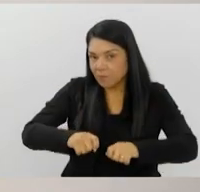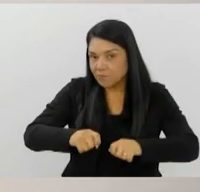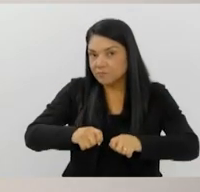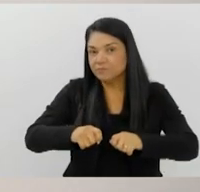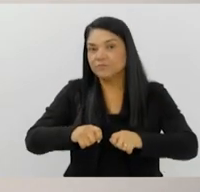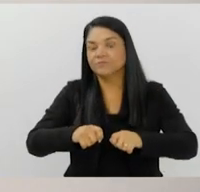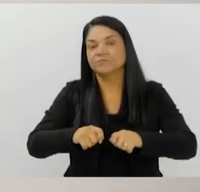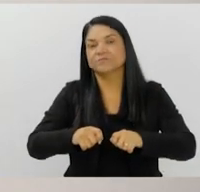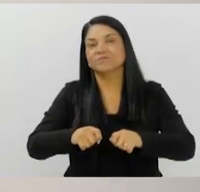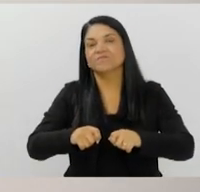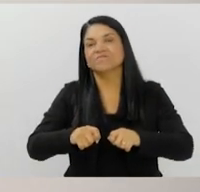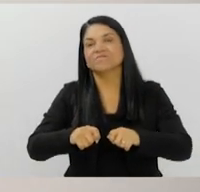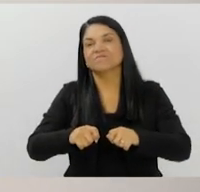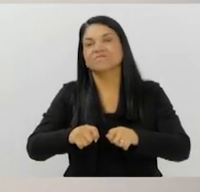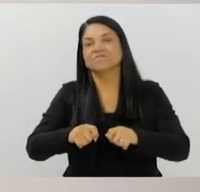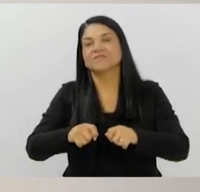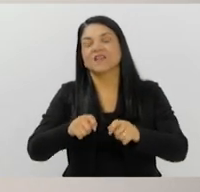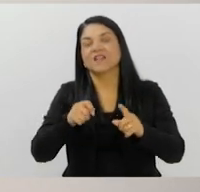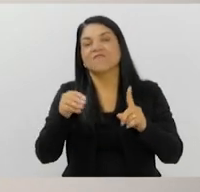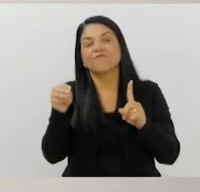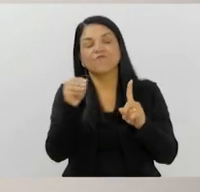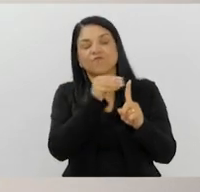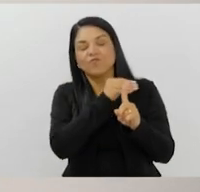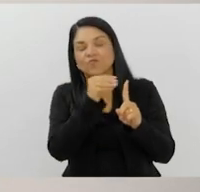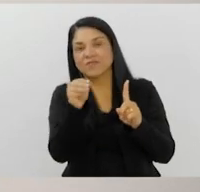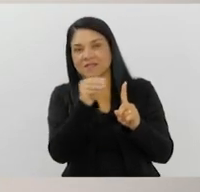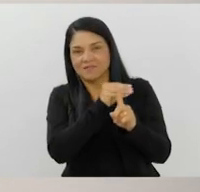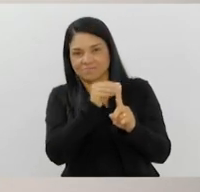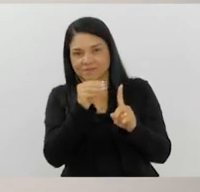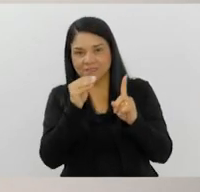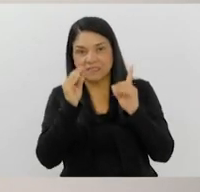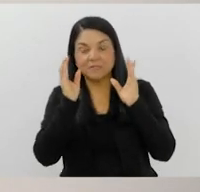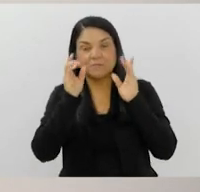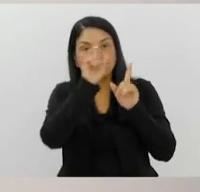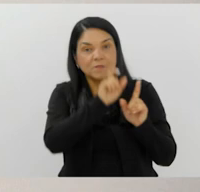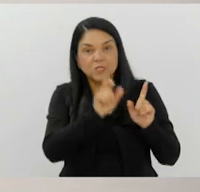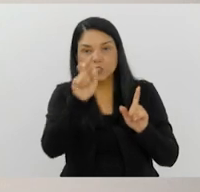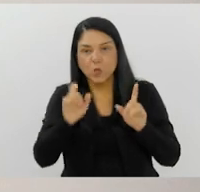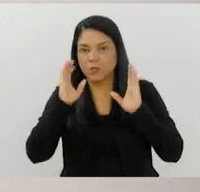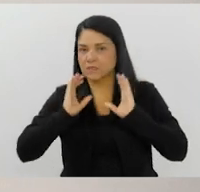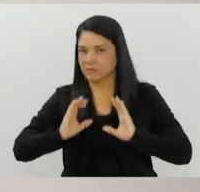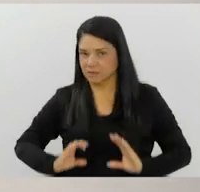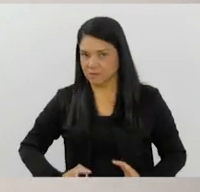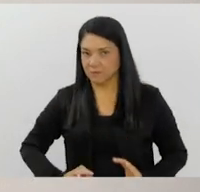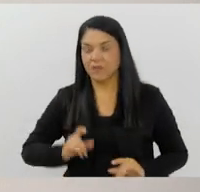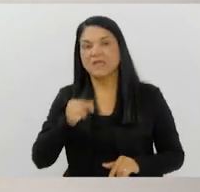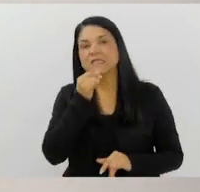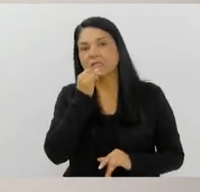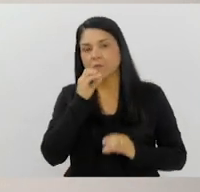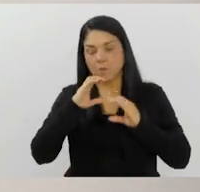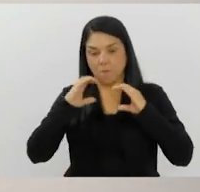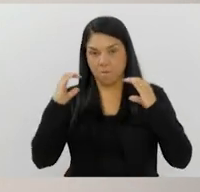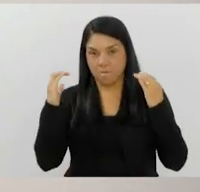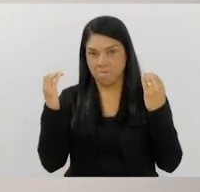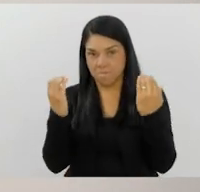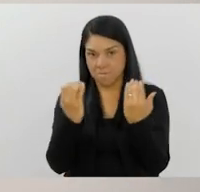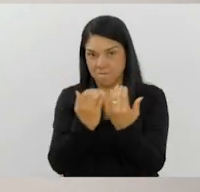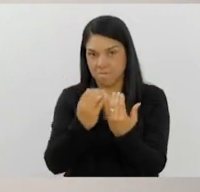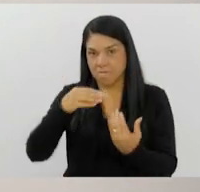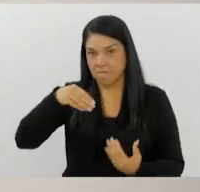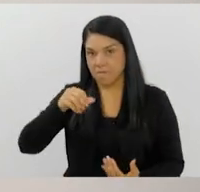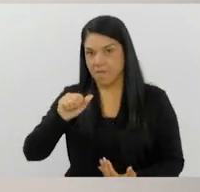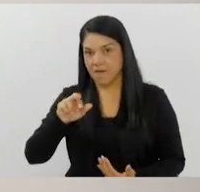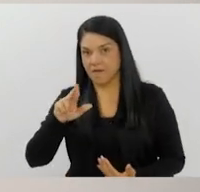pode ela vulnerabiliza os cidados porque por exemplo no Maracanã a nossa pesquisa teve